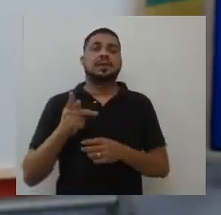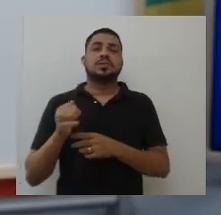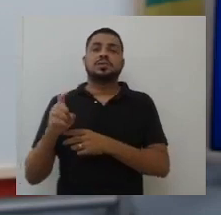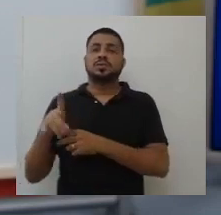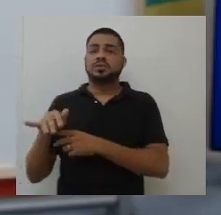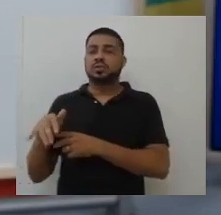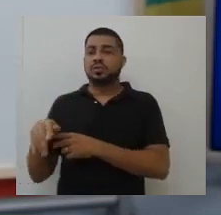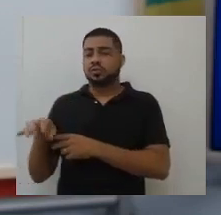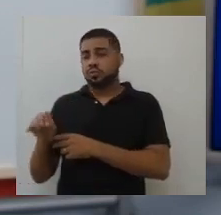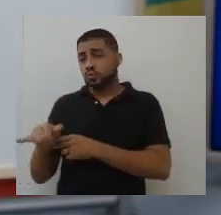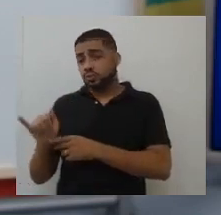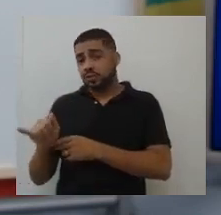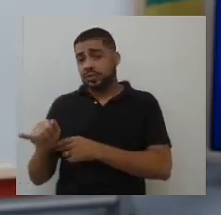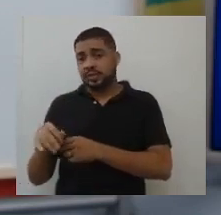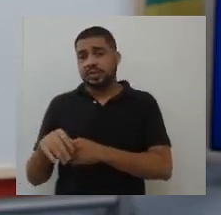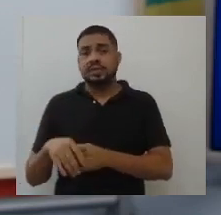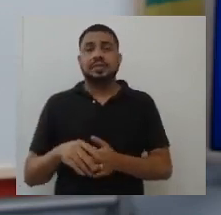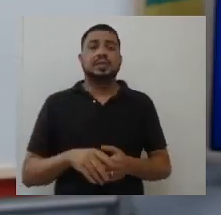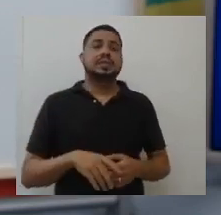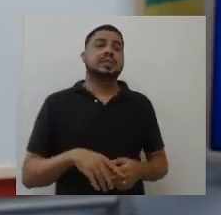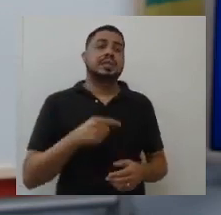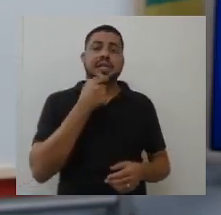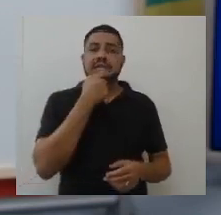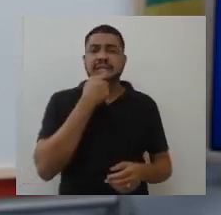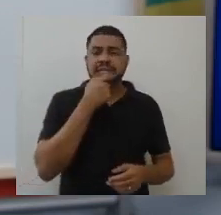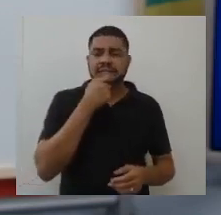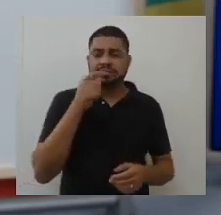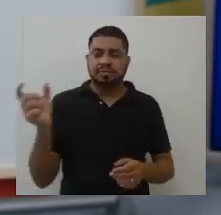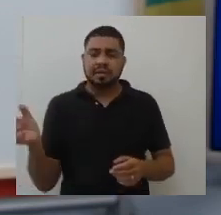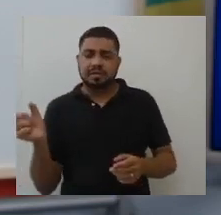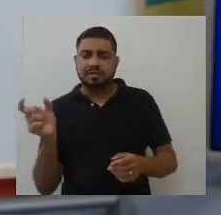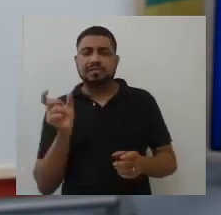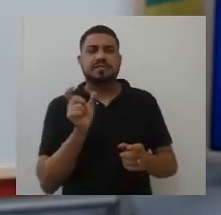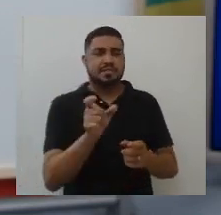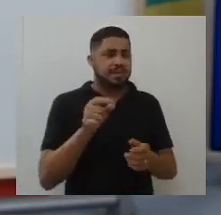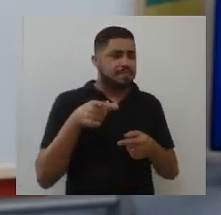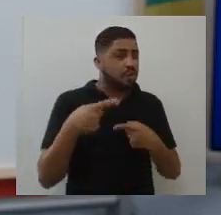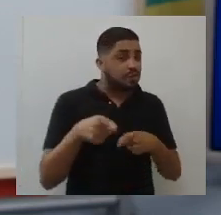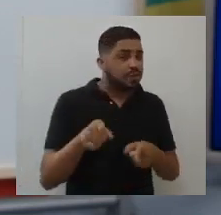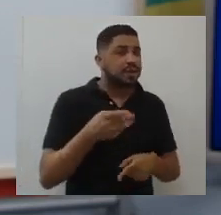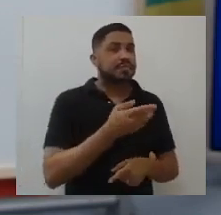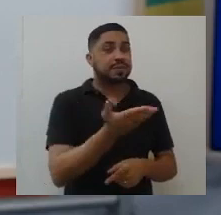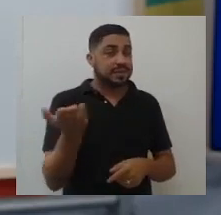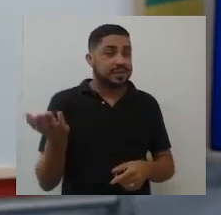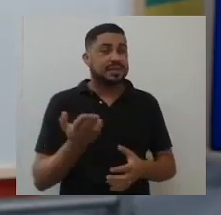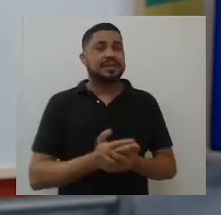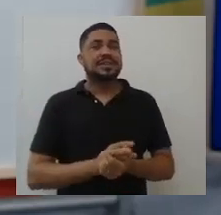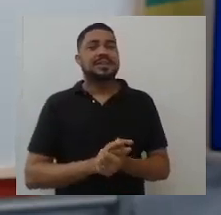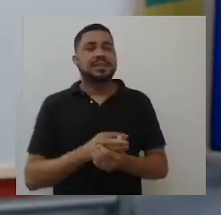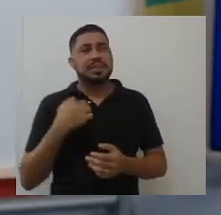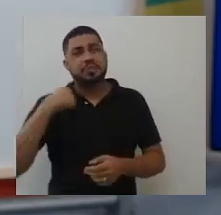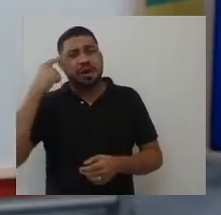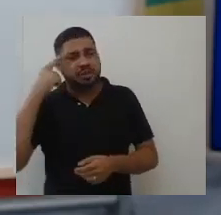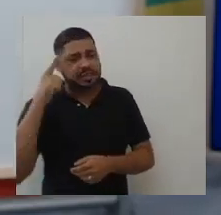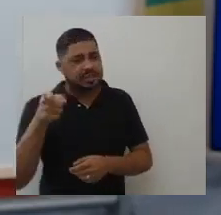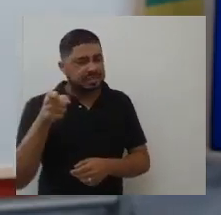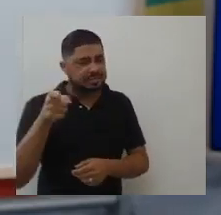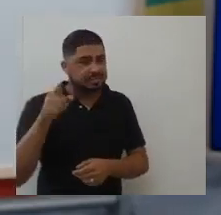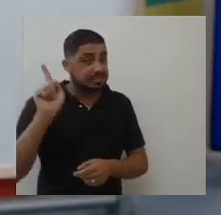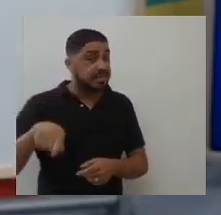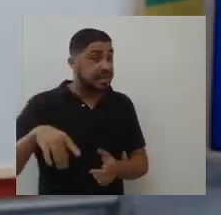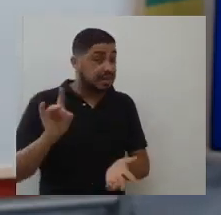say puxar in English? Foi para encabular vocês mesmo. Né? Será? Ah, eu acho que é isso, mas será que realmente